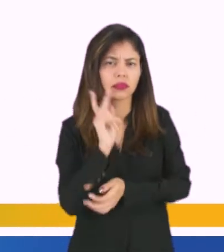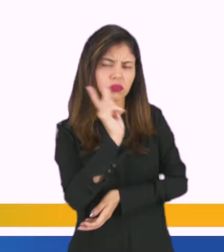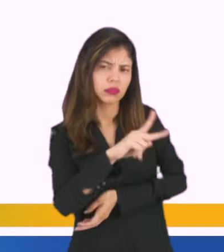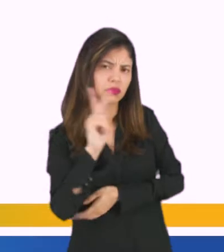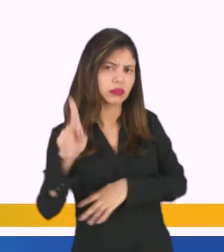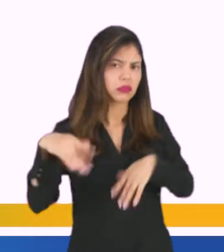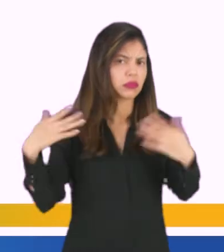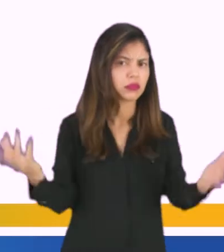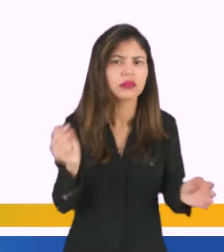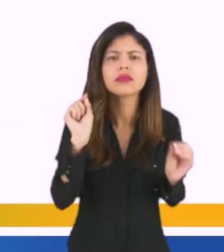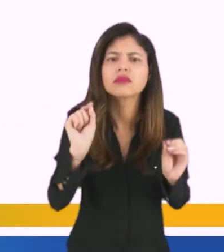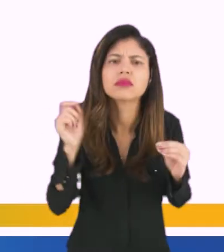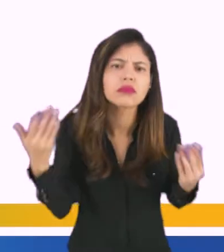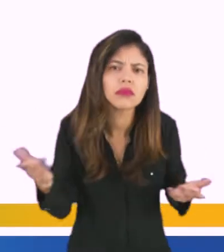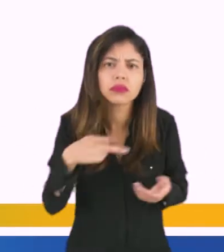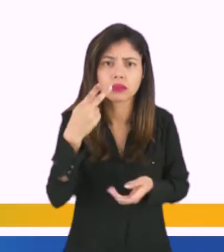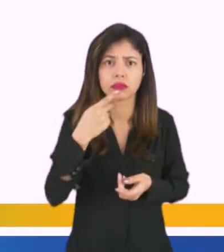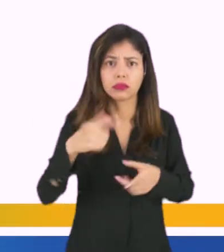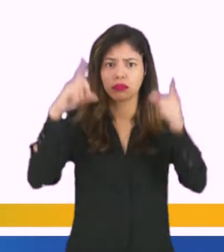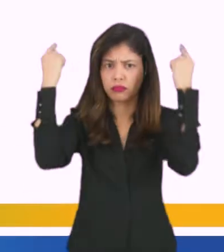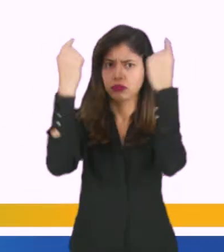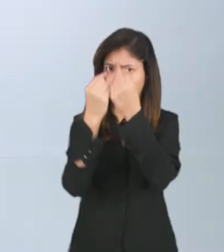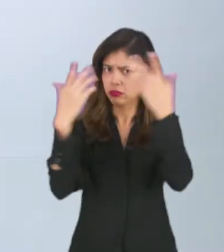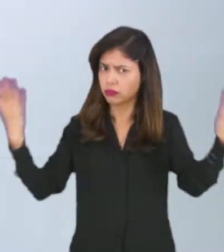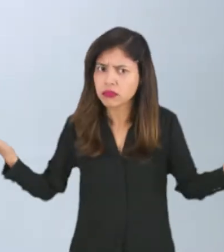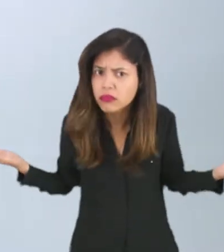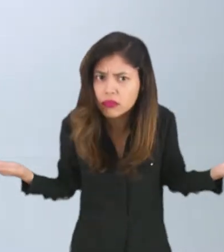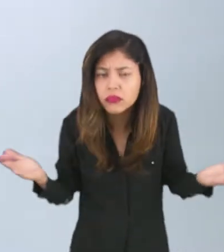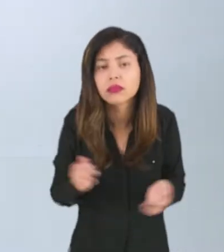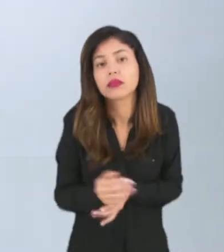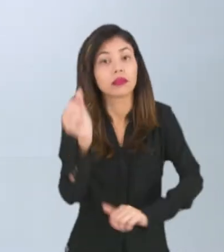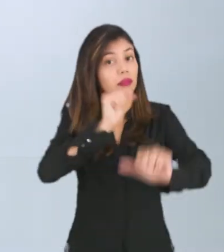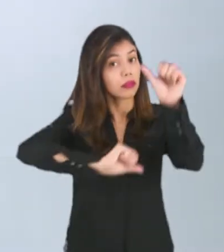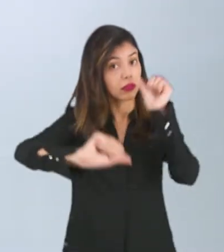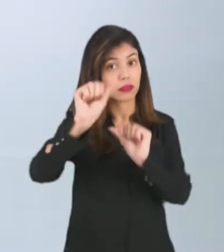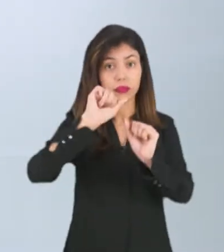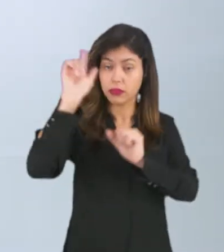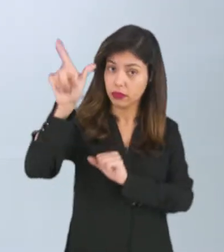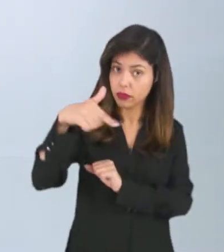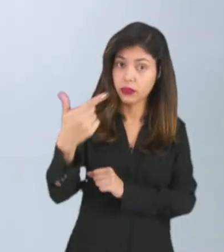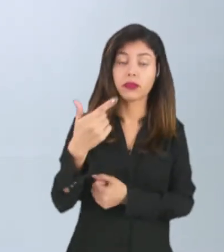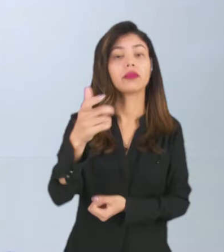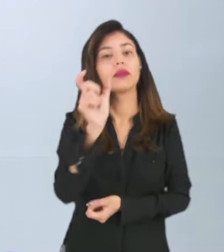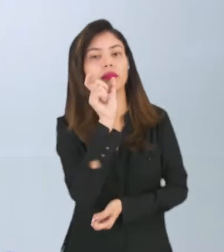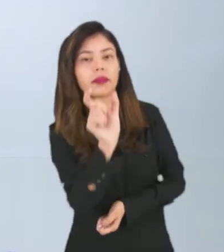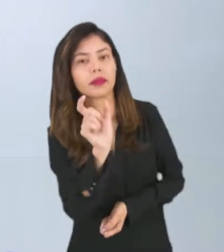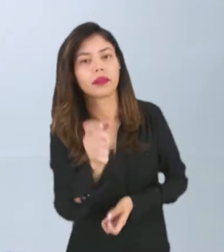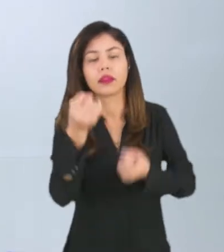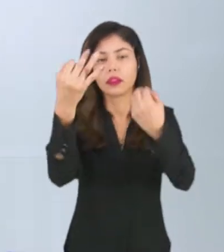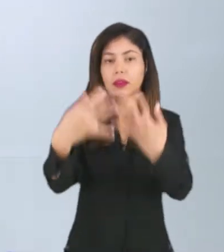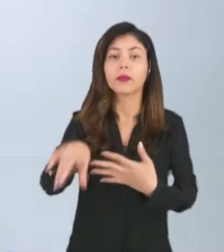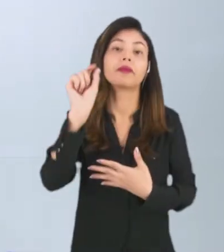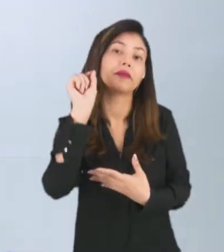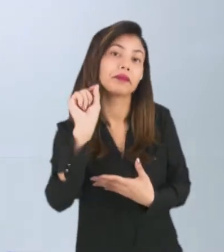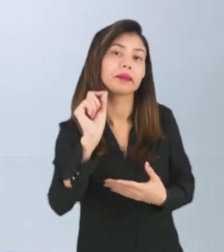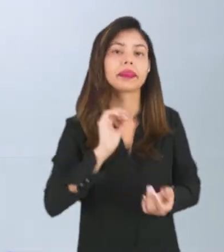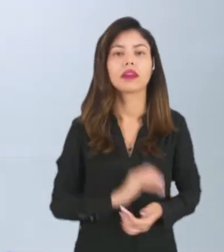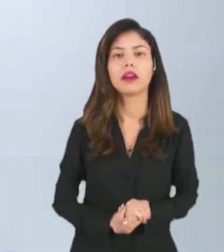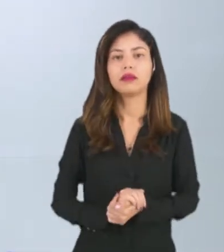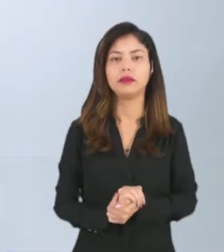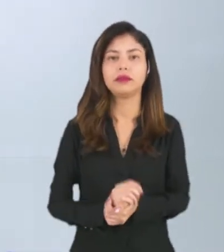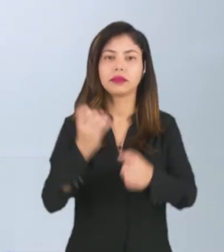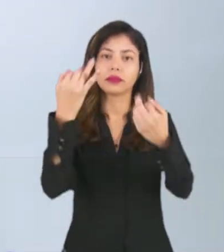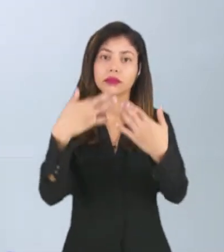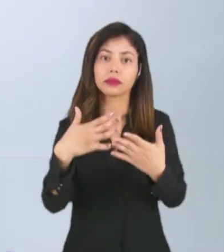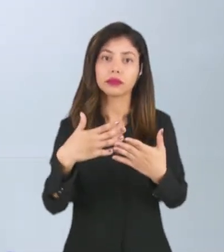o que é isso? Está falando grego? Gente, trocando em outras palavras, o que ela quer dizer é que esses indicadores